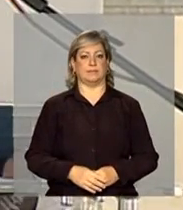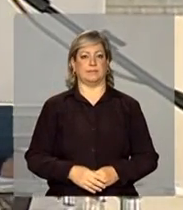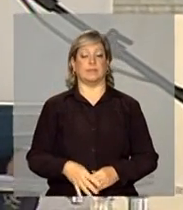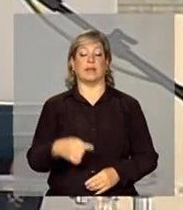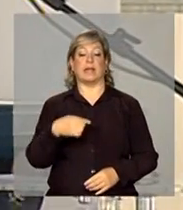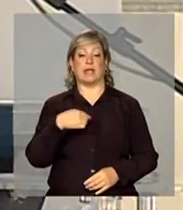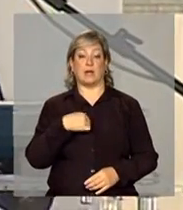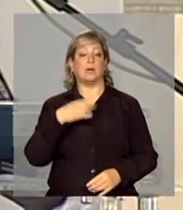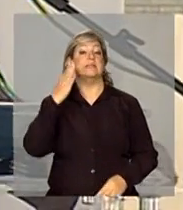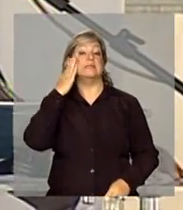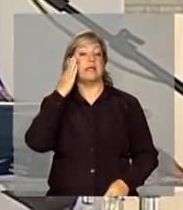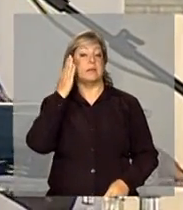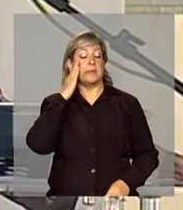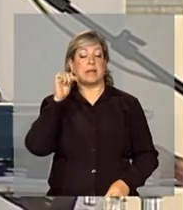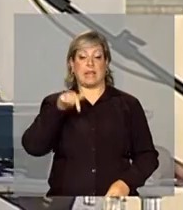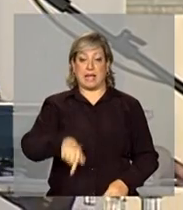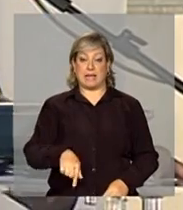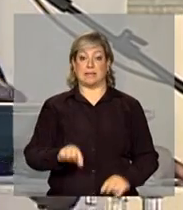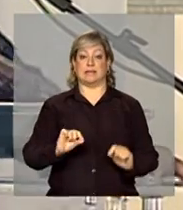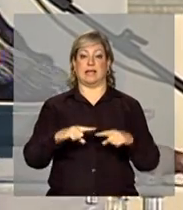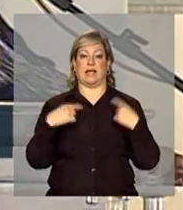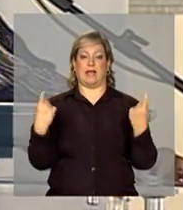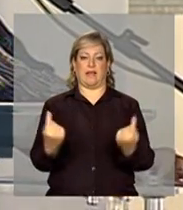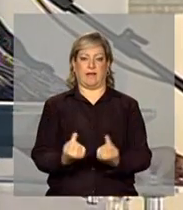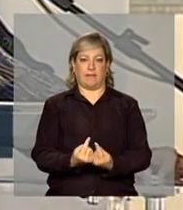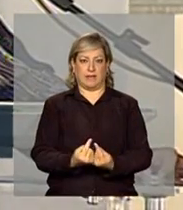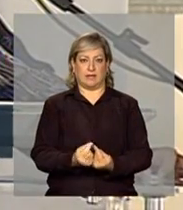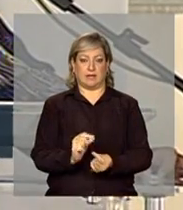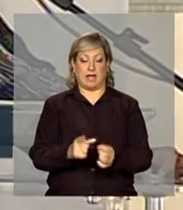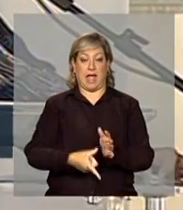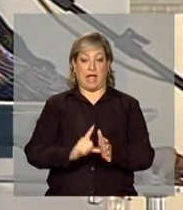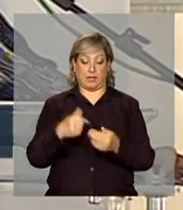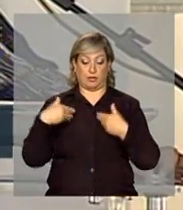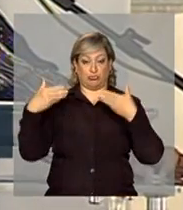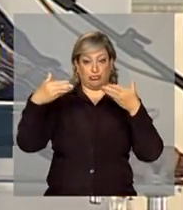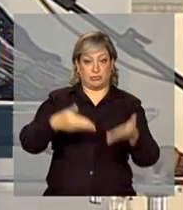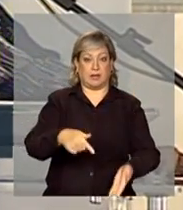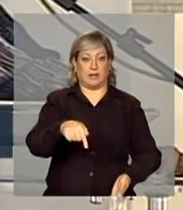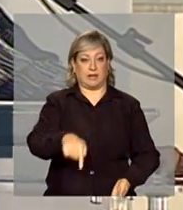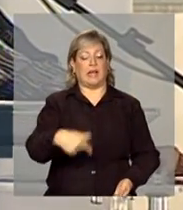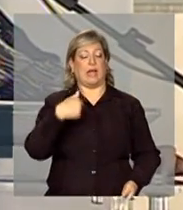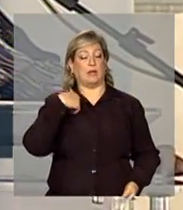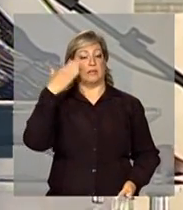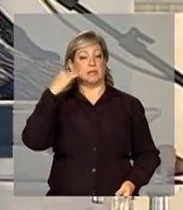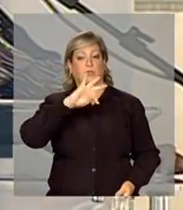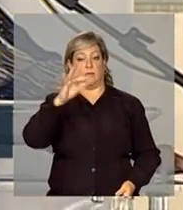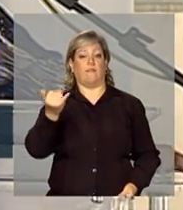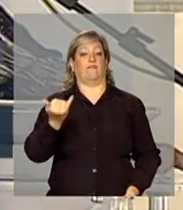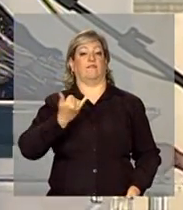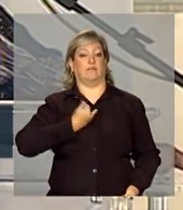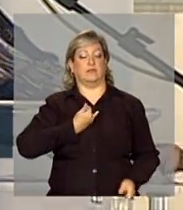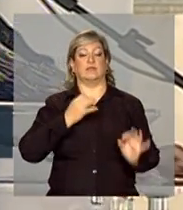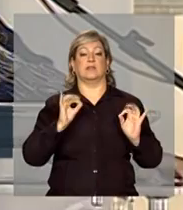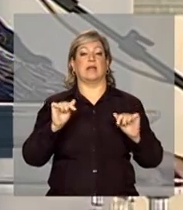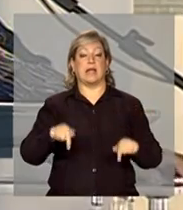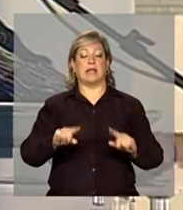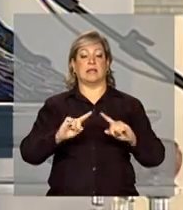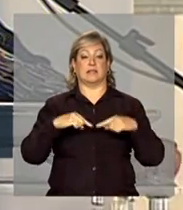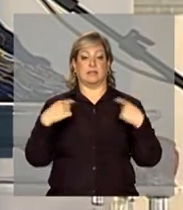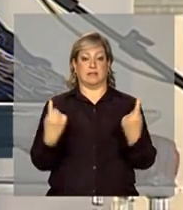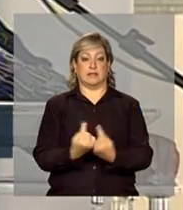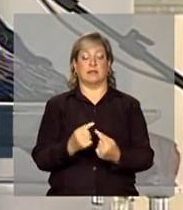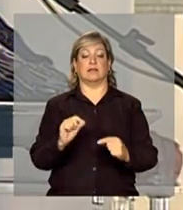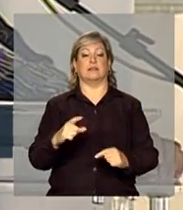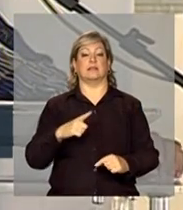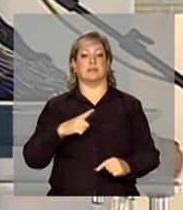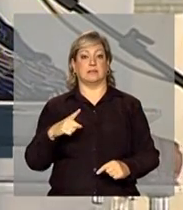Eu sabia que esse evento, antes de chegar aqui, eu sabia, a minha informação era que esse evento